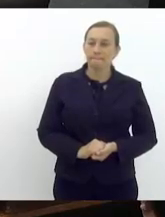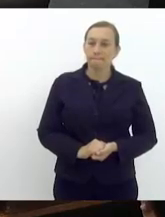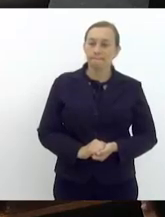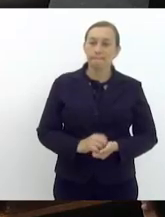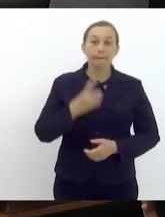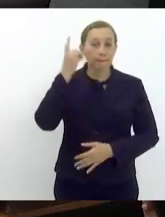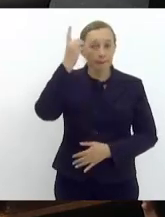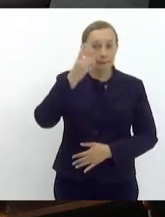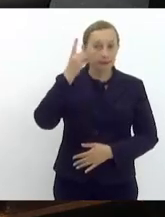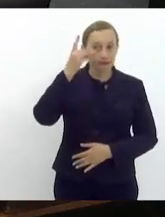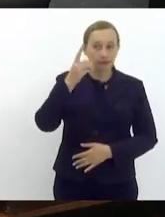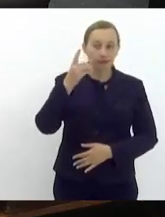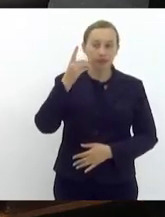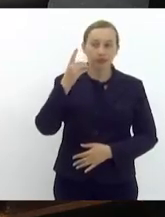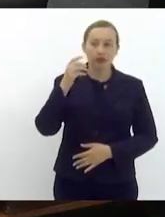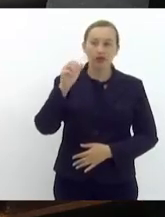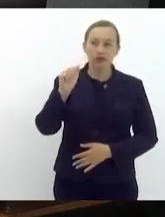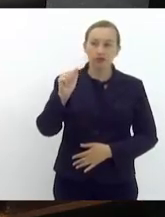Deputado Arthur, está aqui.